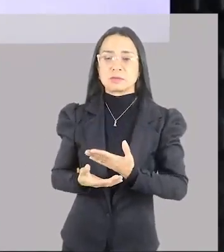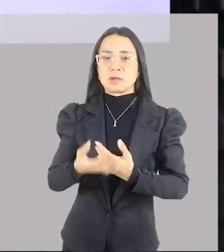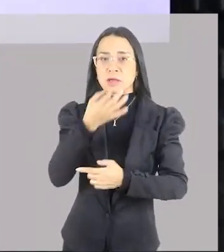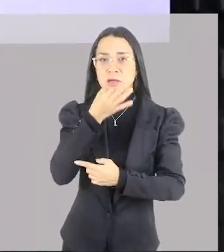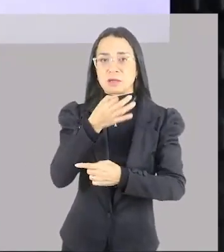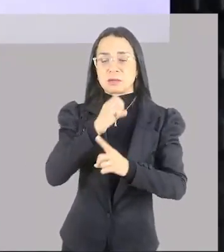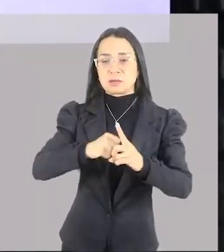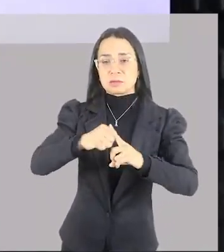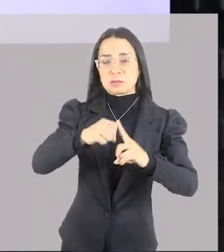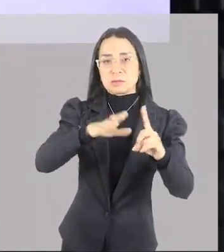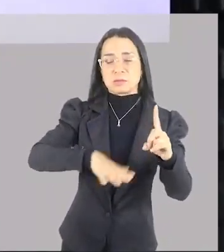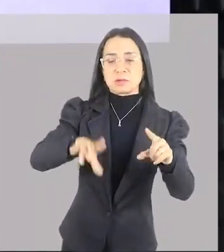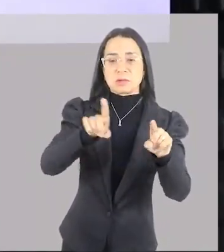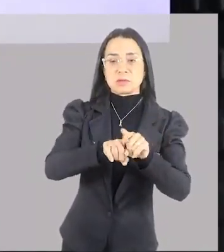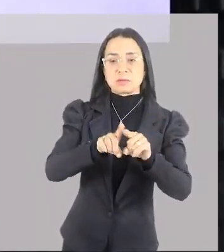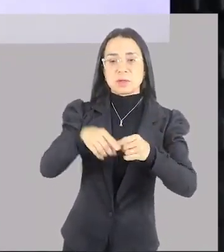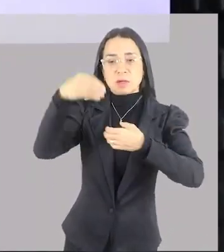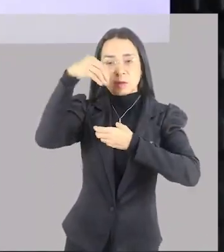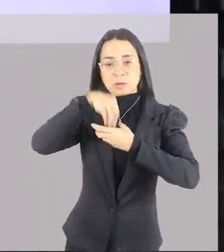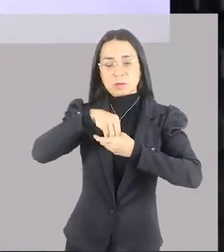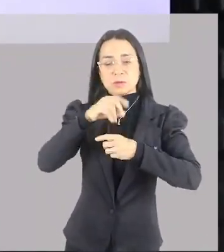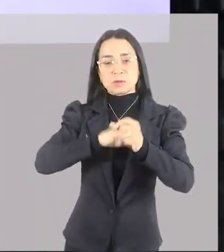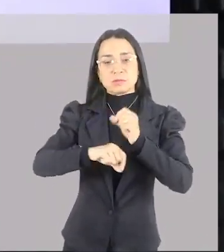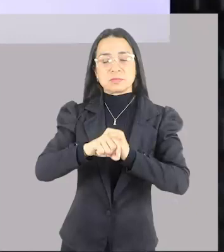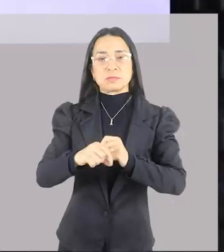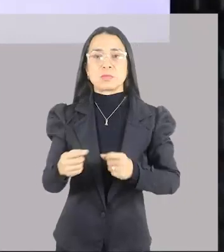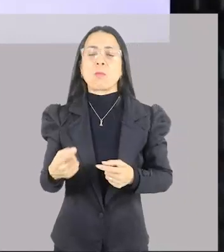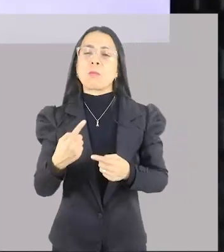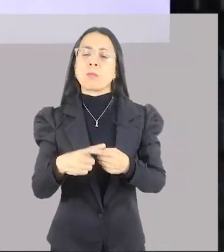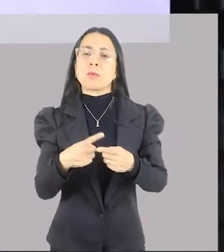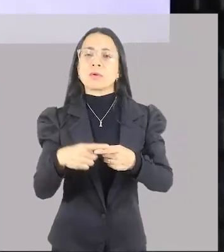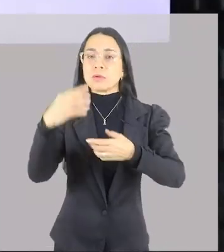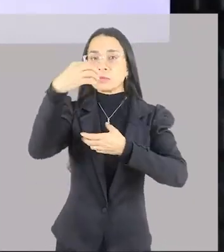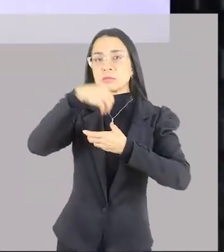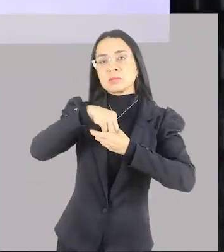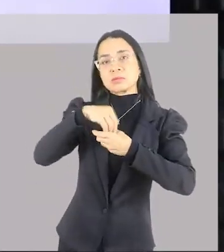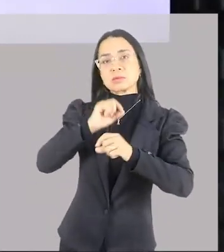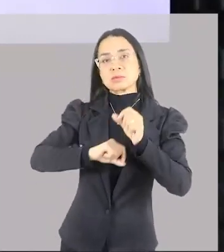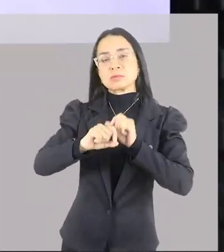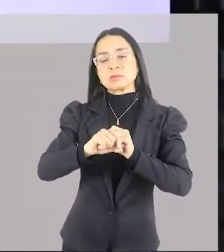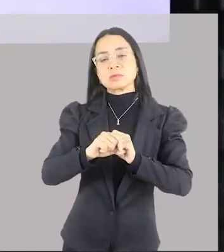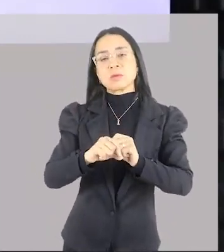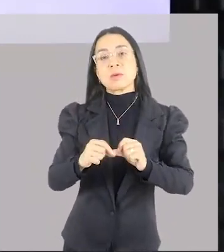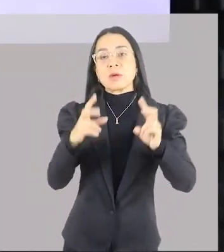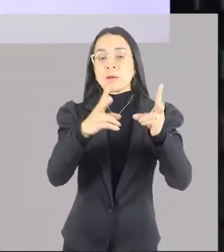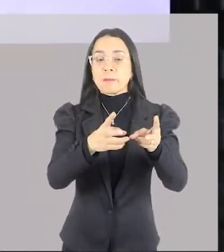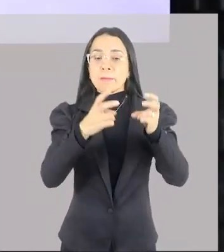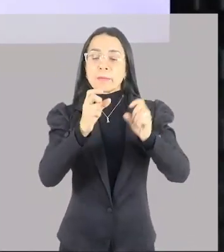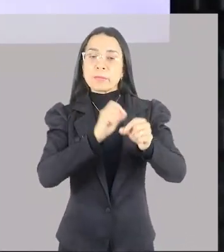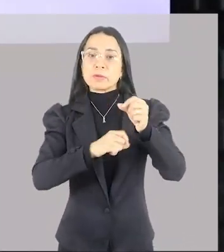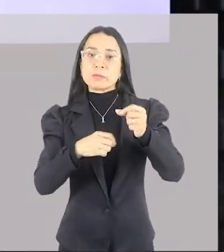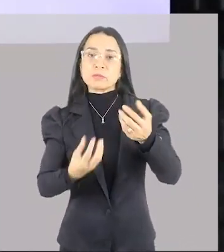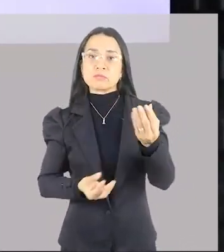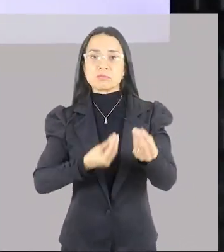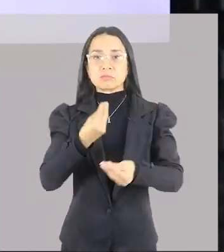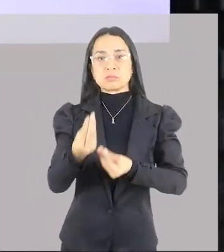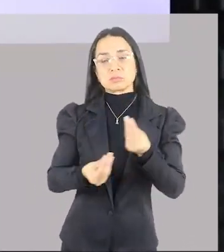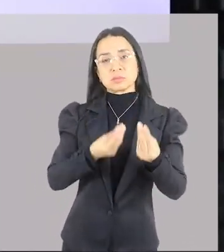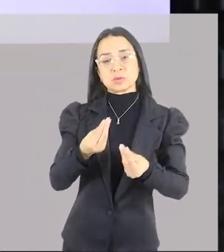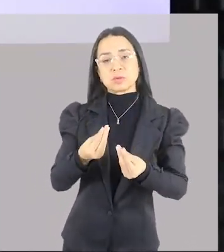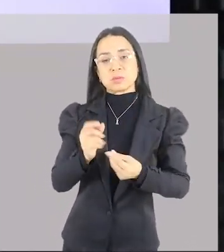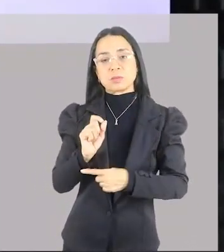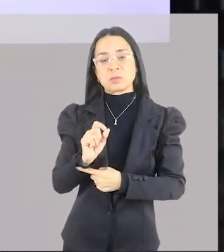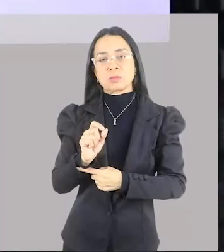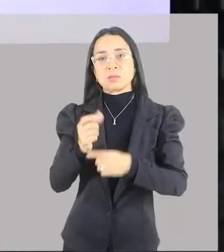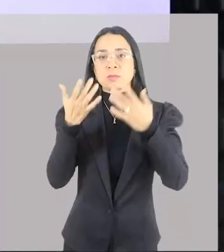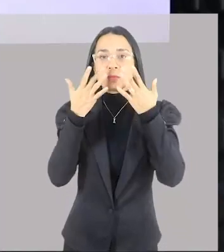crítica social, subjetivismo. Por que o subjetivismo, Josefina? Porque é uma percepção de como